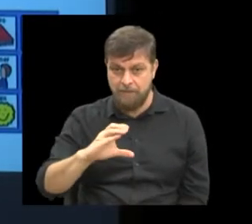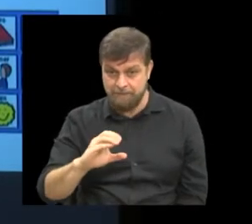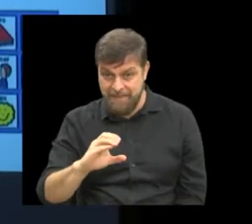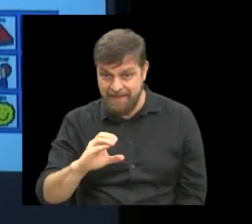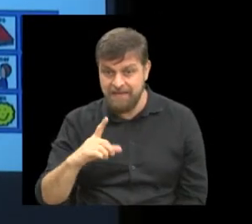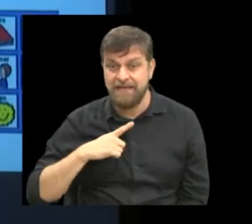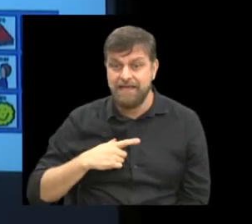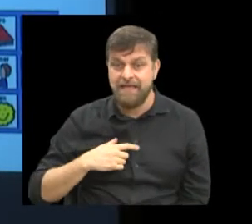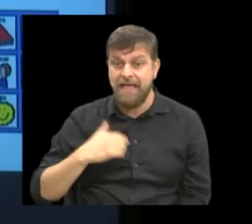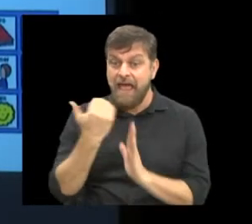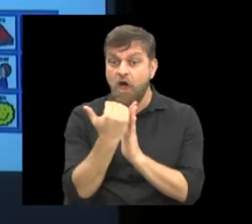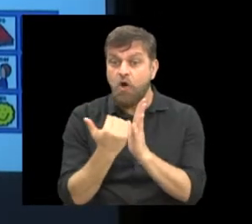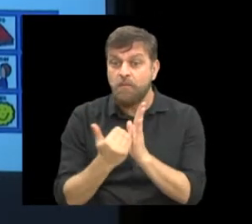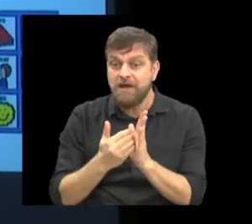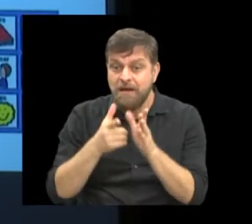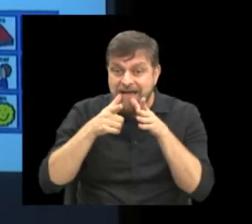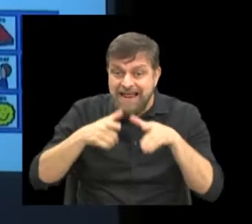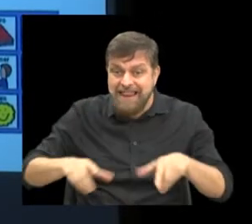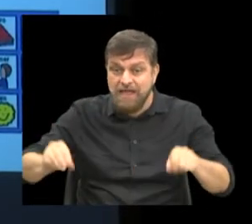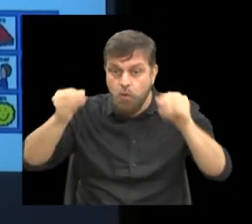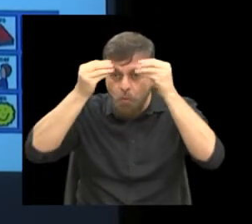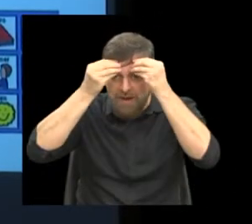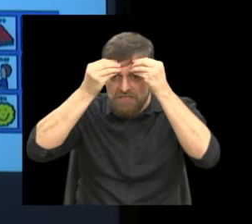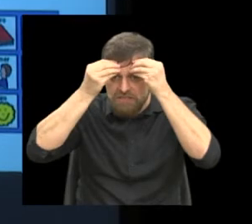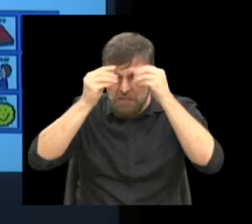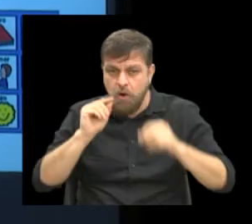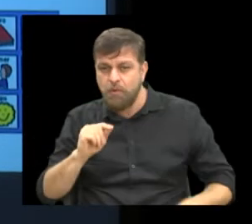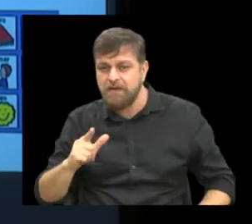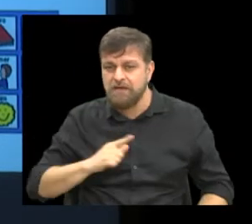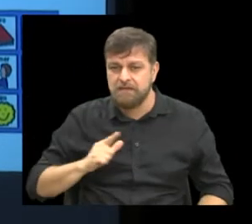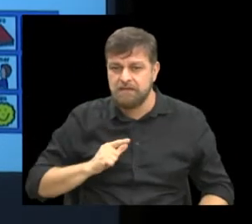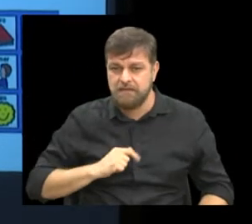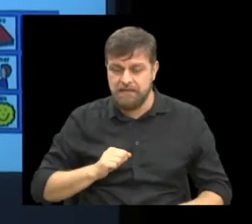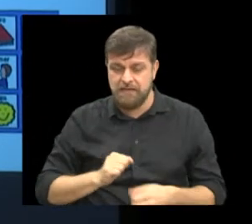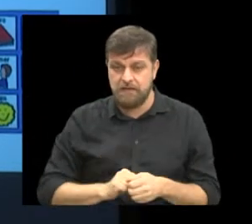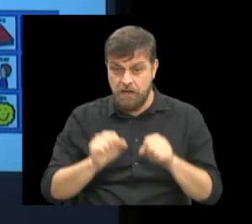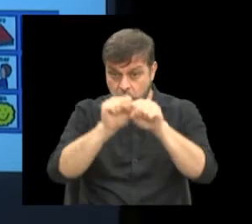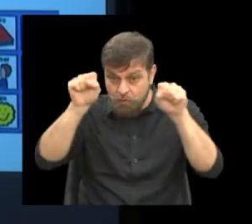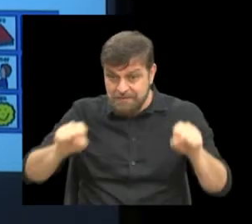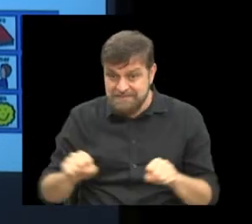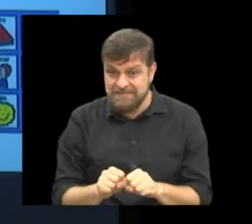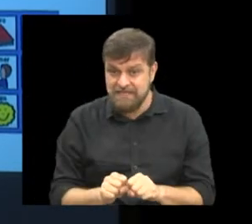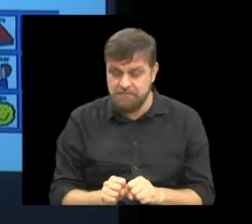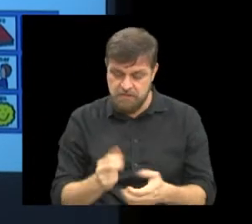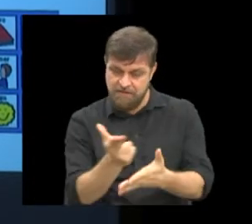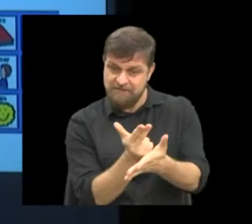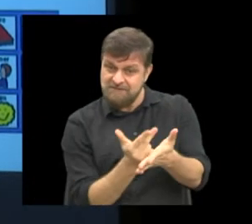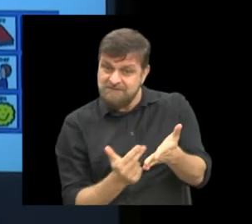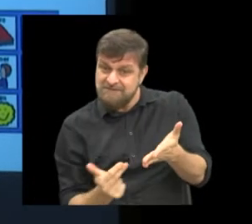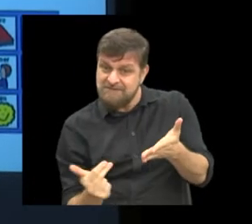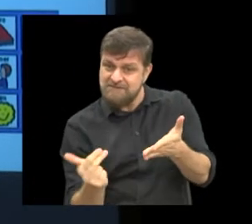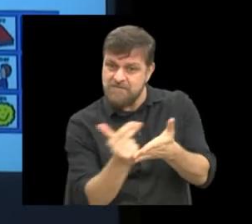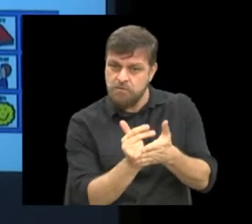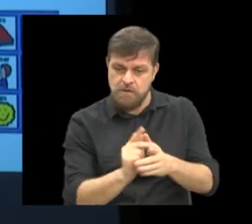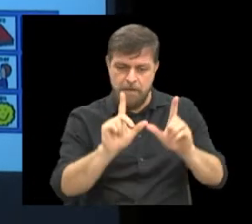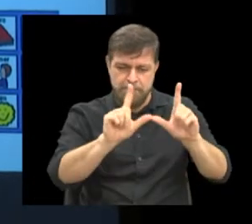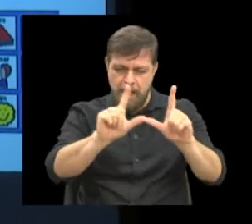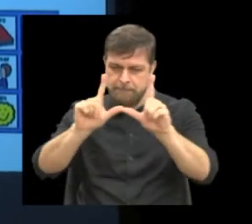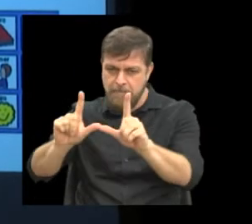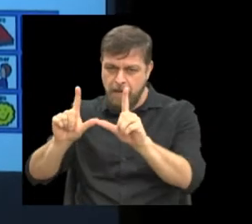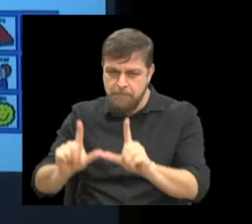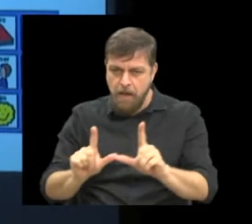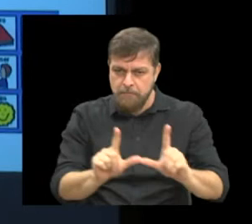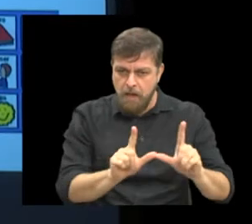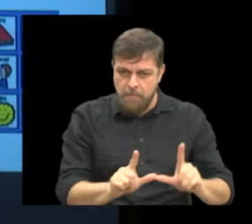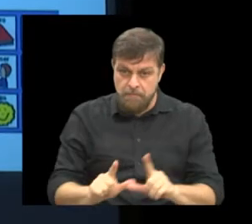programa de linguagem, que eu até coloquei aqui do lado. É um sistema de comunicação por figuras, que geralmente